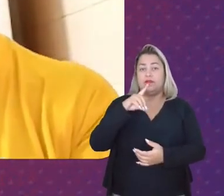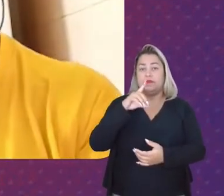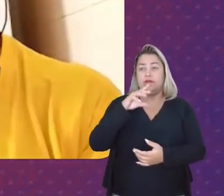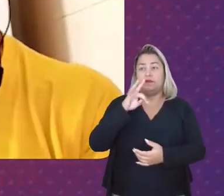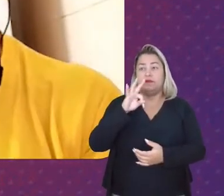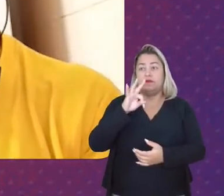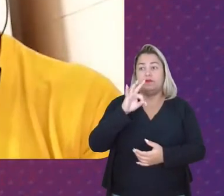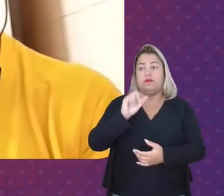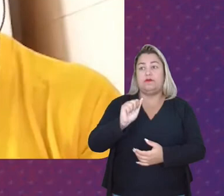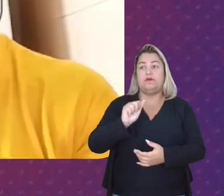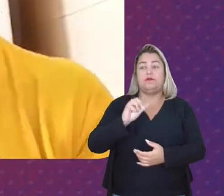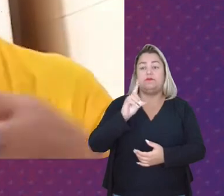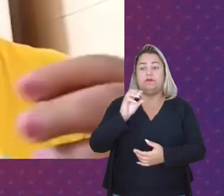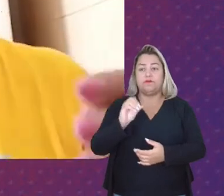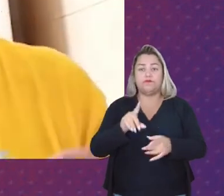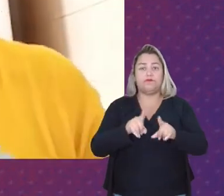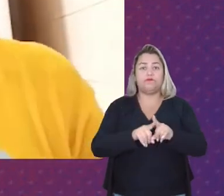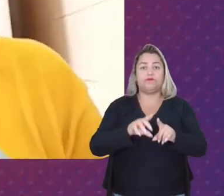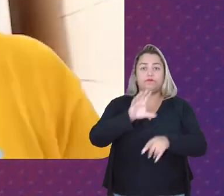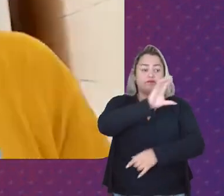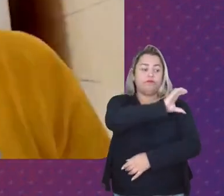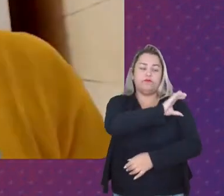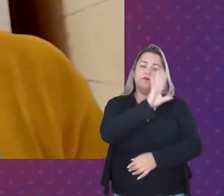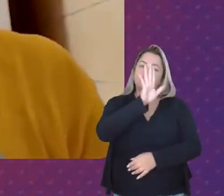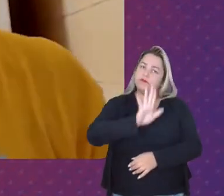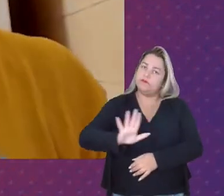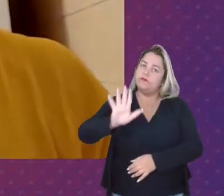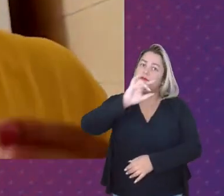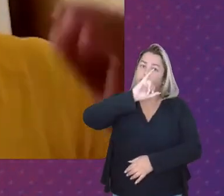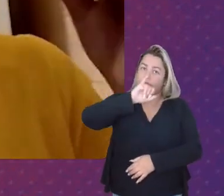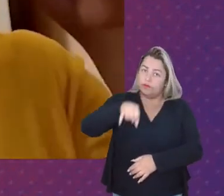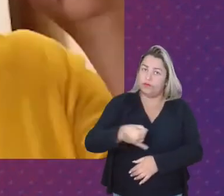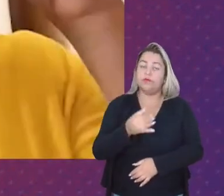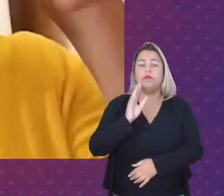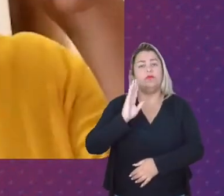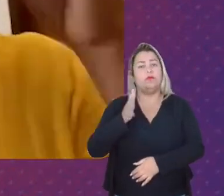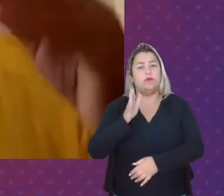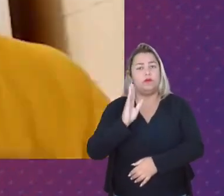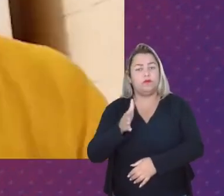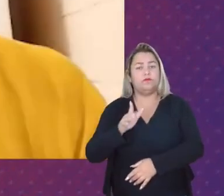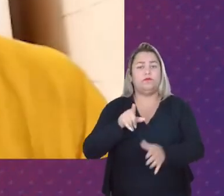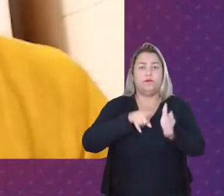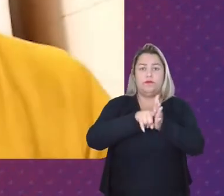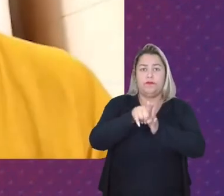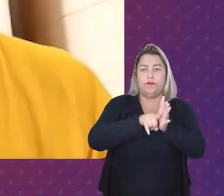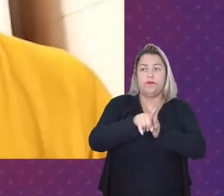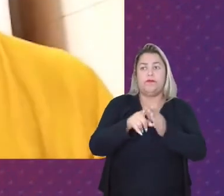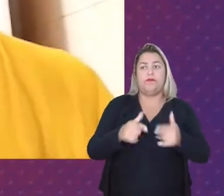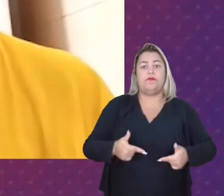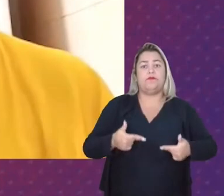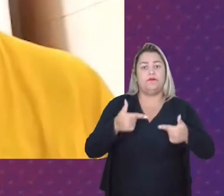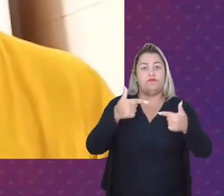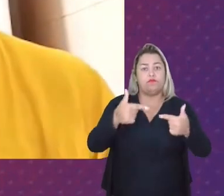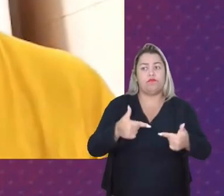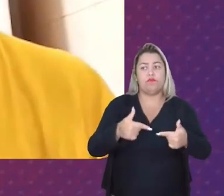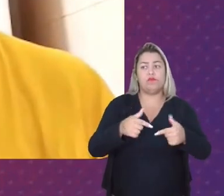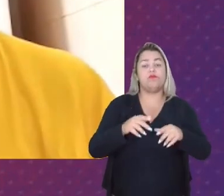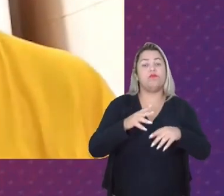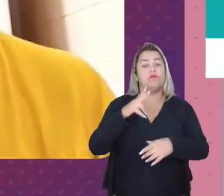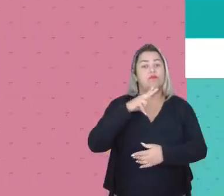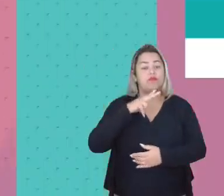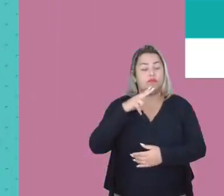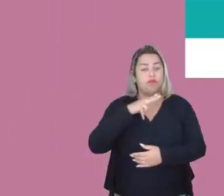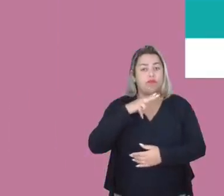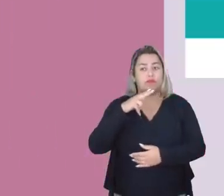minha pessoa, como coordenadora geral. Então, aproveitei e já levei esse plano de lutas e entregamos a ele pessoalmente, entreguei